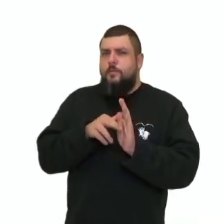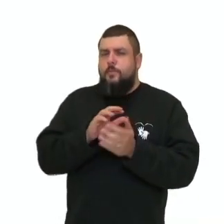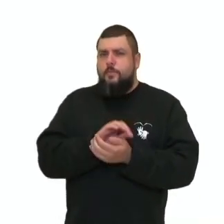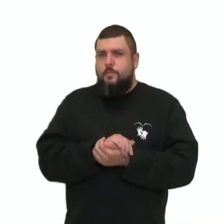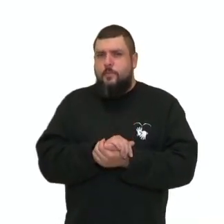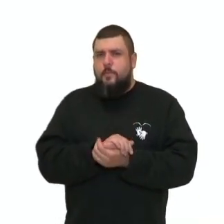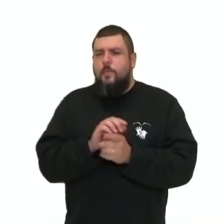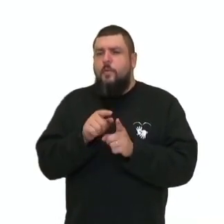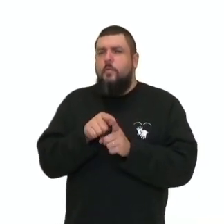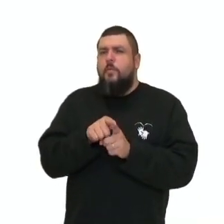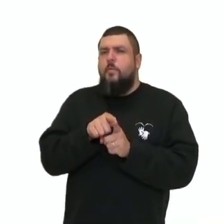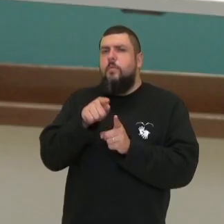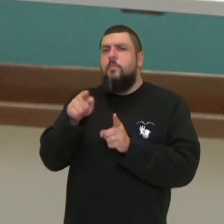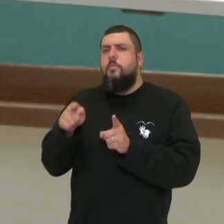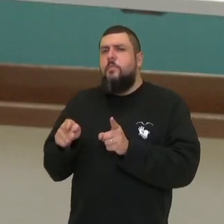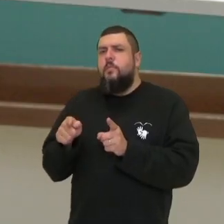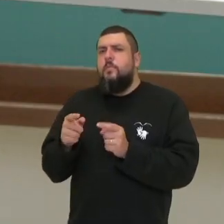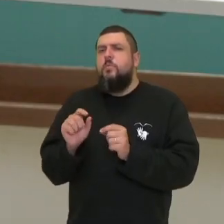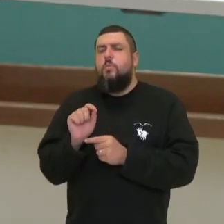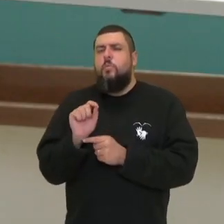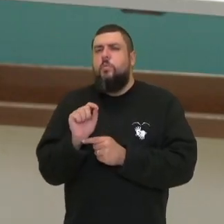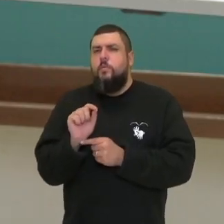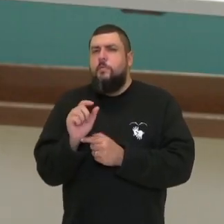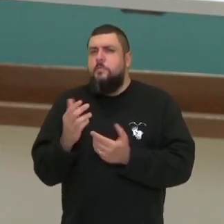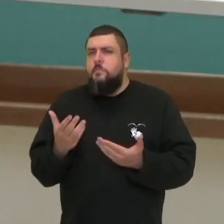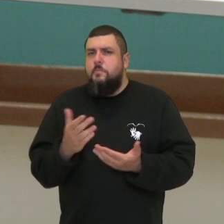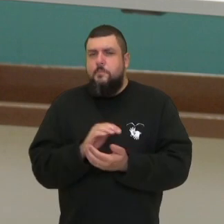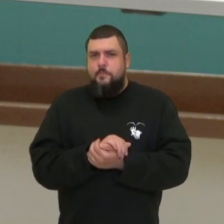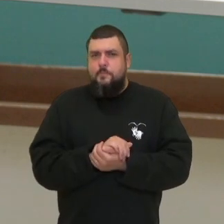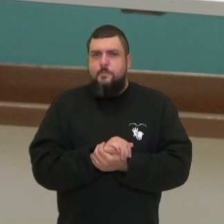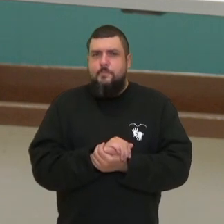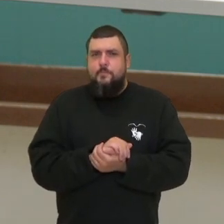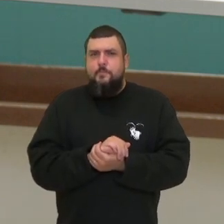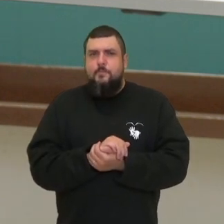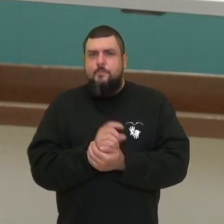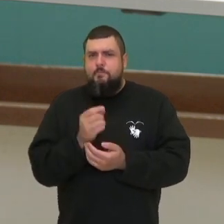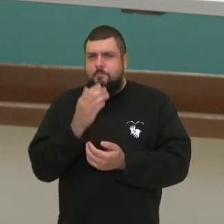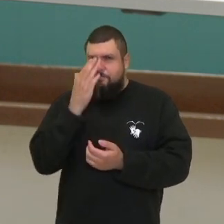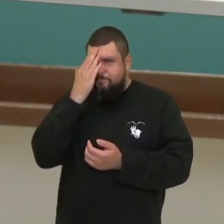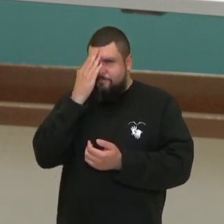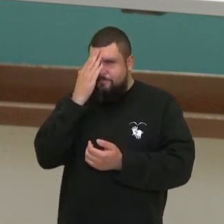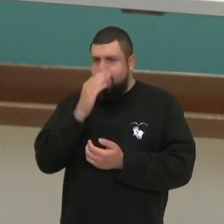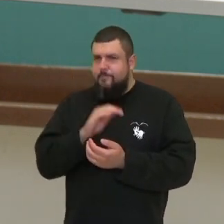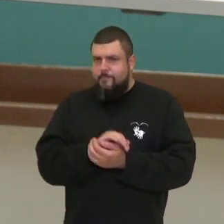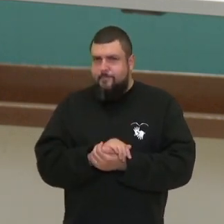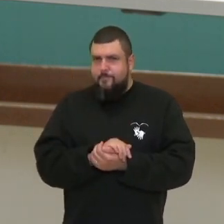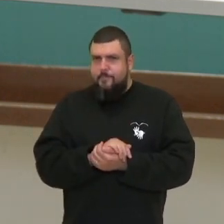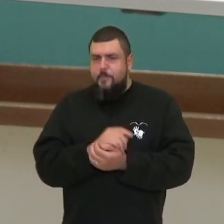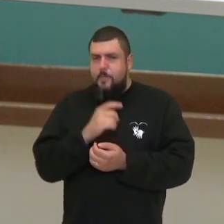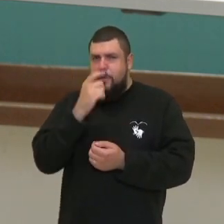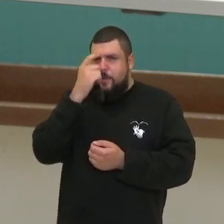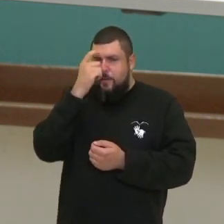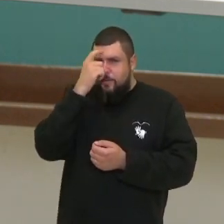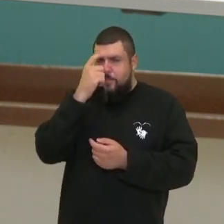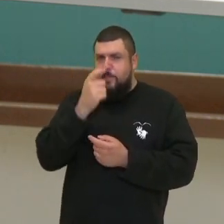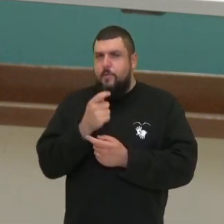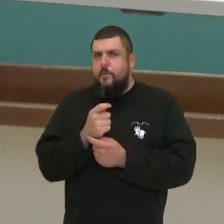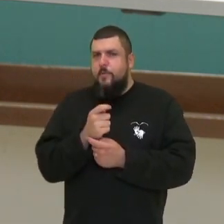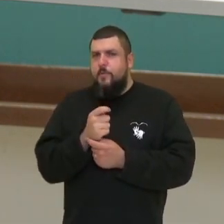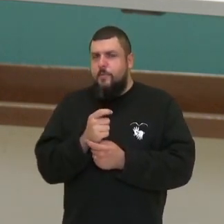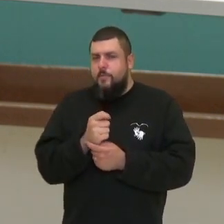Qual é o próximo termo dessa sequência? E aí? Pensem um pouquinho aqui